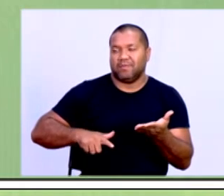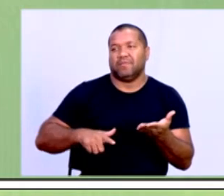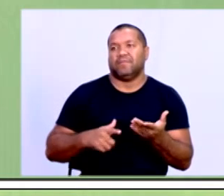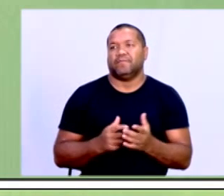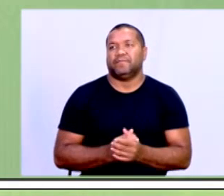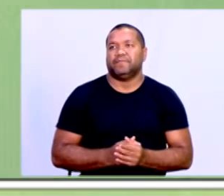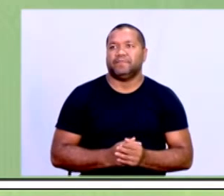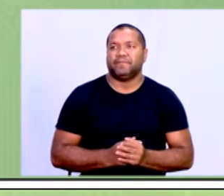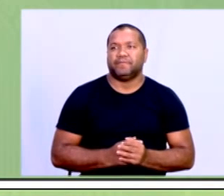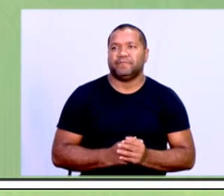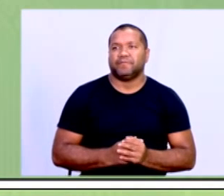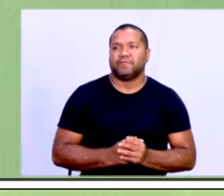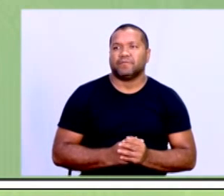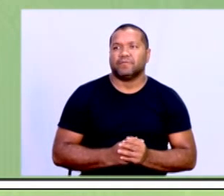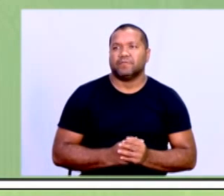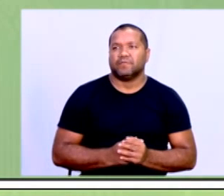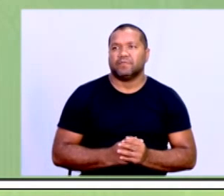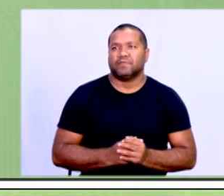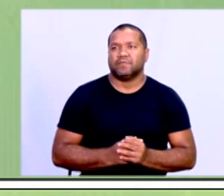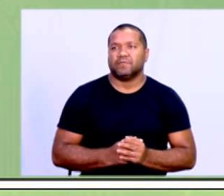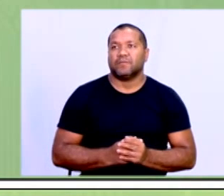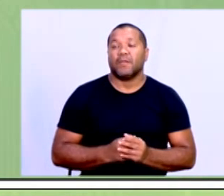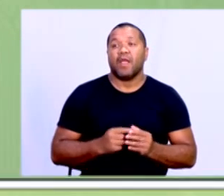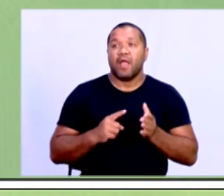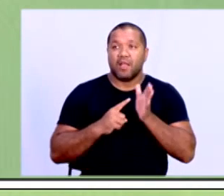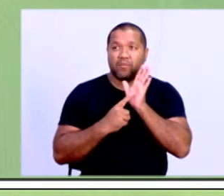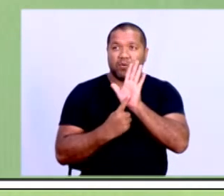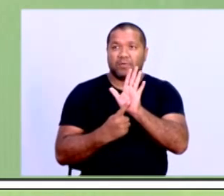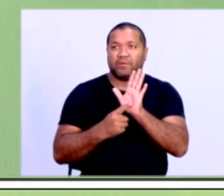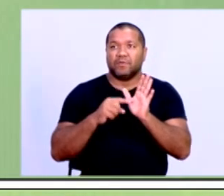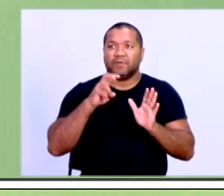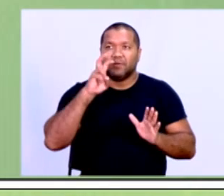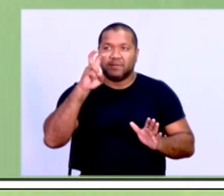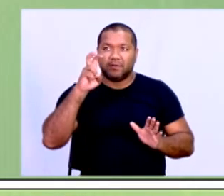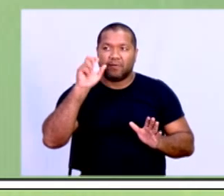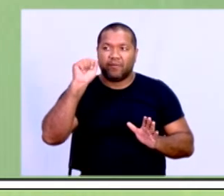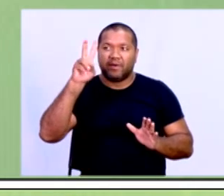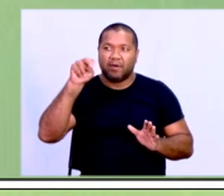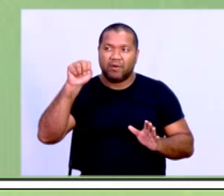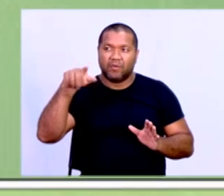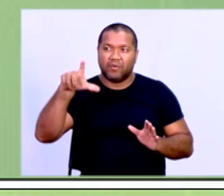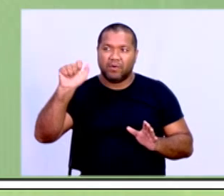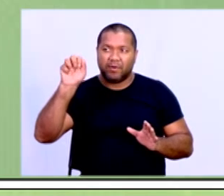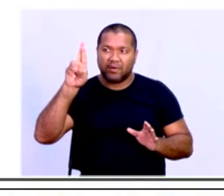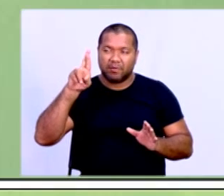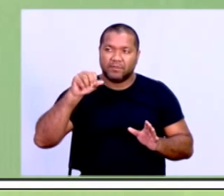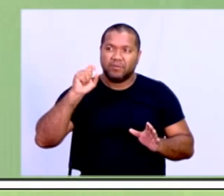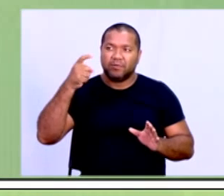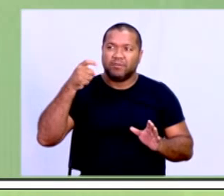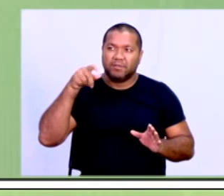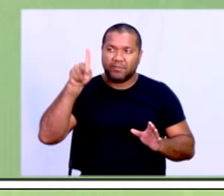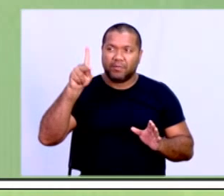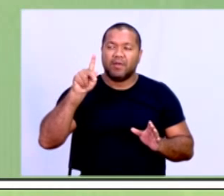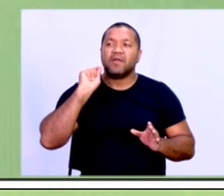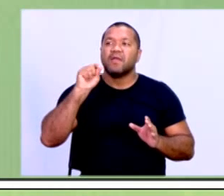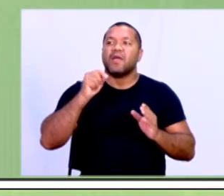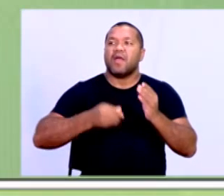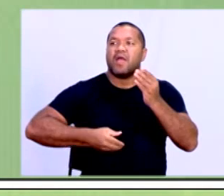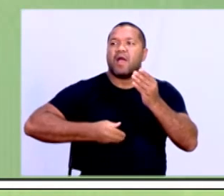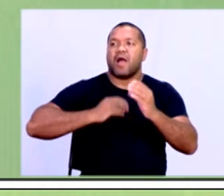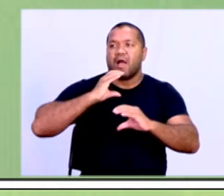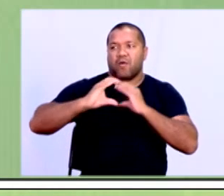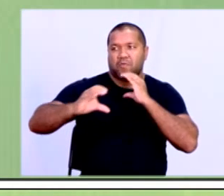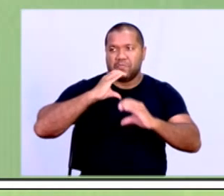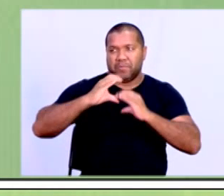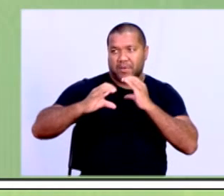certo? Eu coloquei aqui os 5 valores do XP, que são a comunicação, o